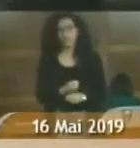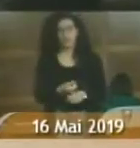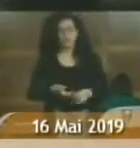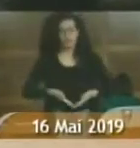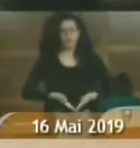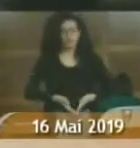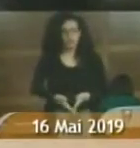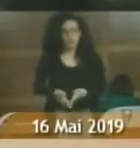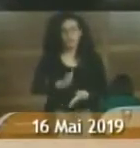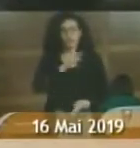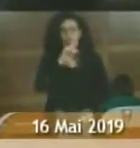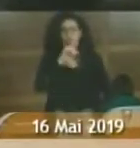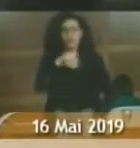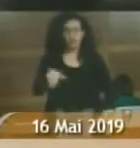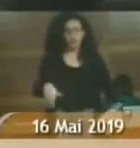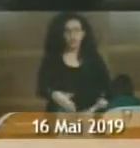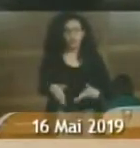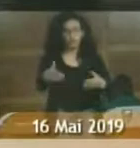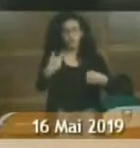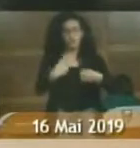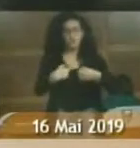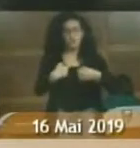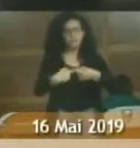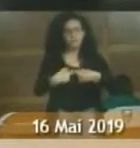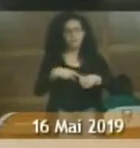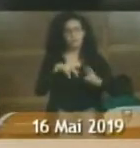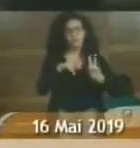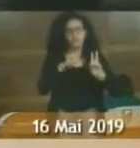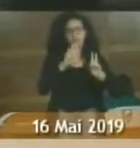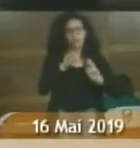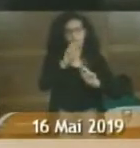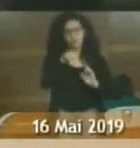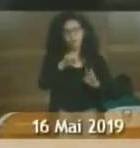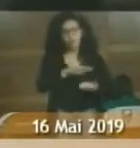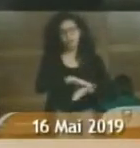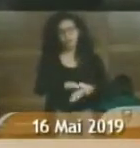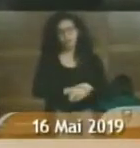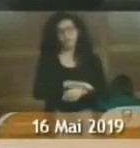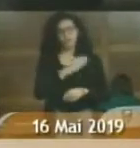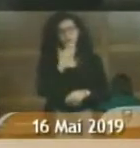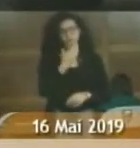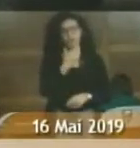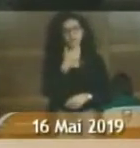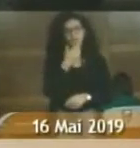da Avenida Bom Jesus, próximo ao Salão do Eudes, bairro Parque Belém. Indicação número